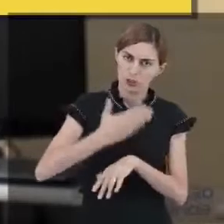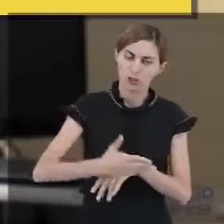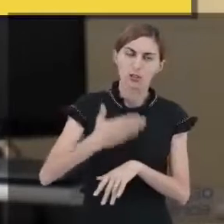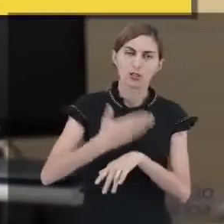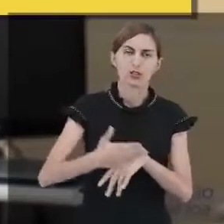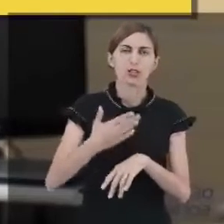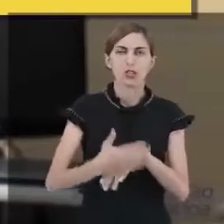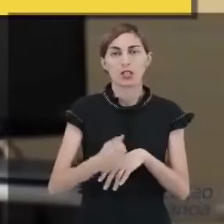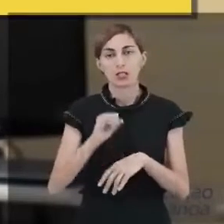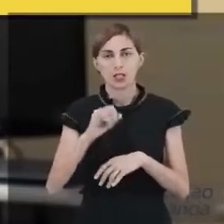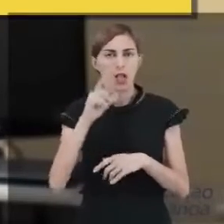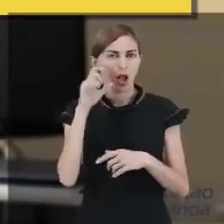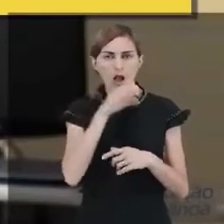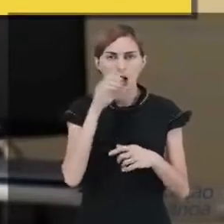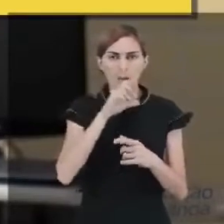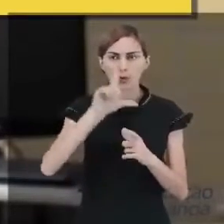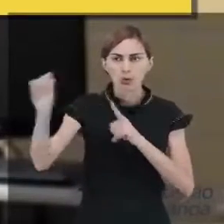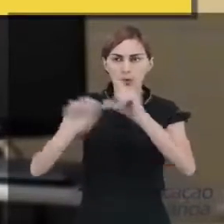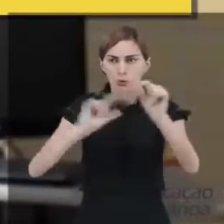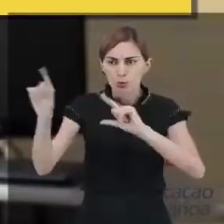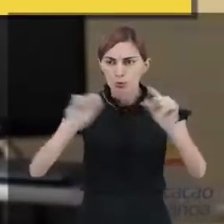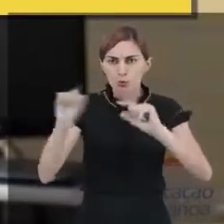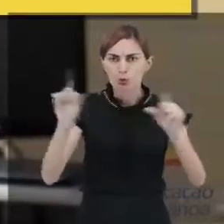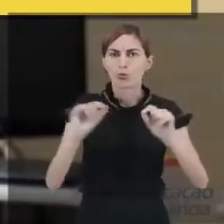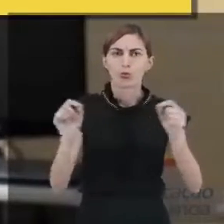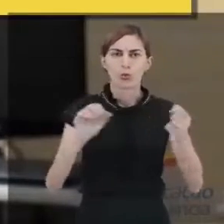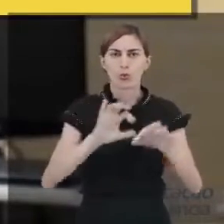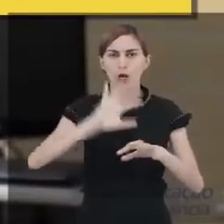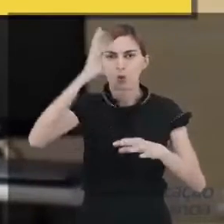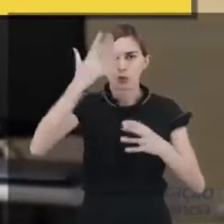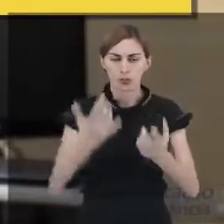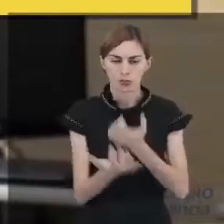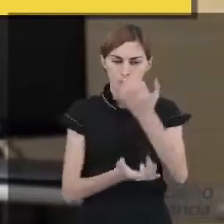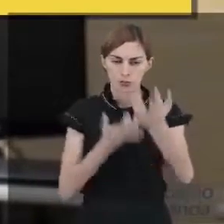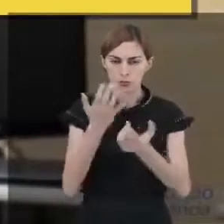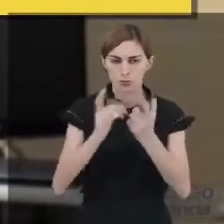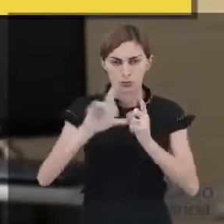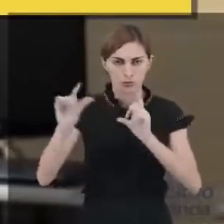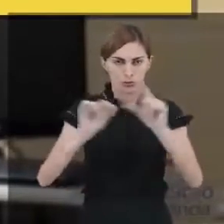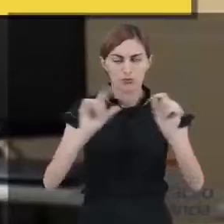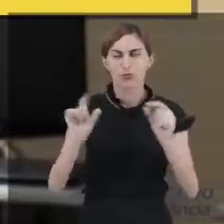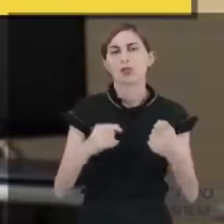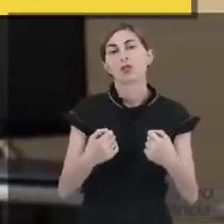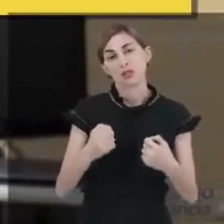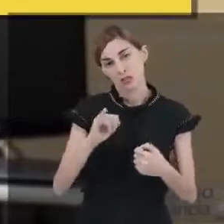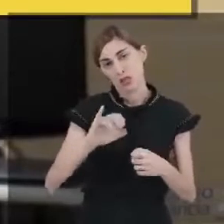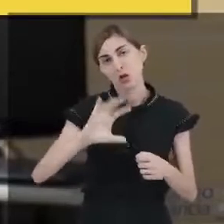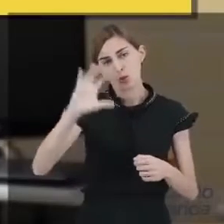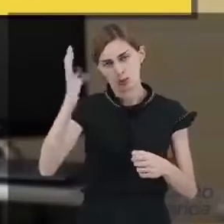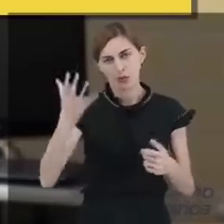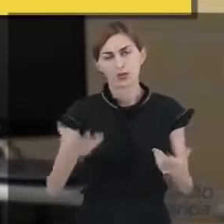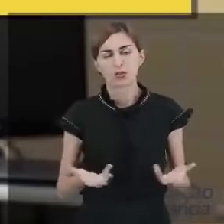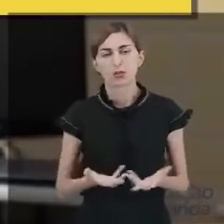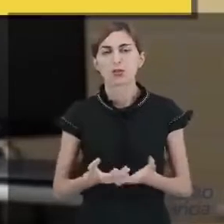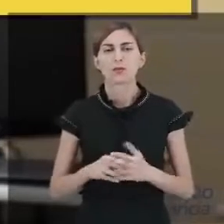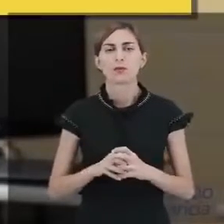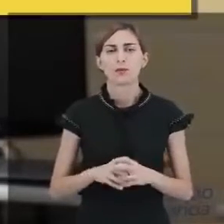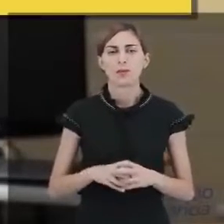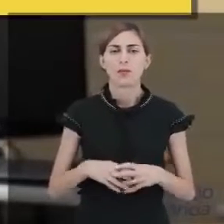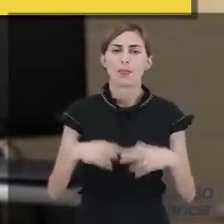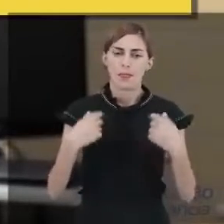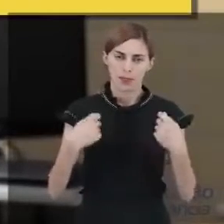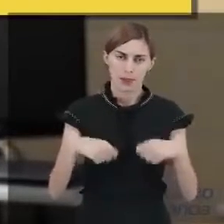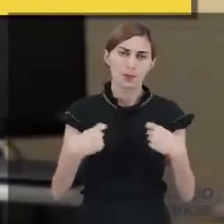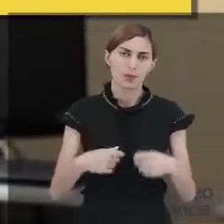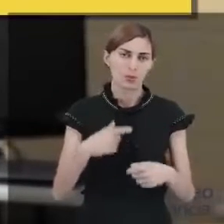para que haja uma evacuação, uma retirada, quando a emergência assim estabelecer, quando houver um sinistro, para